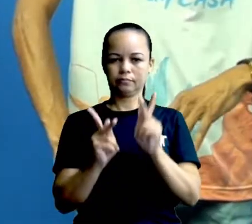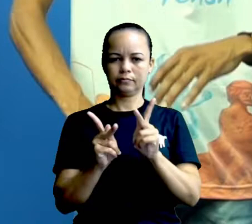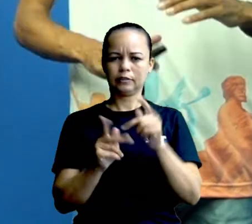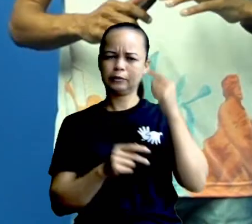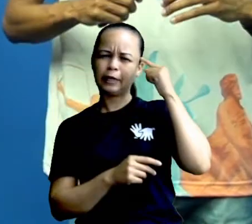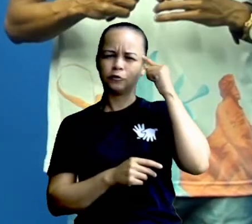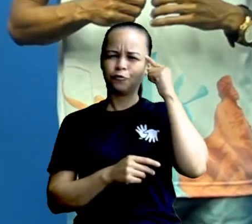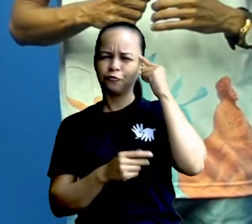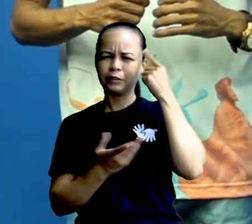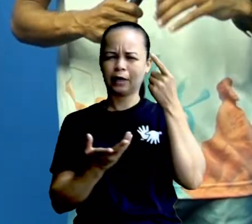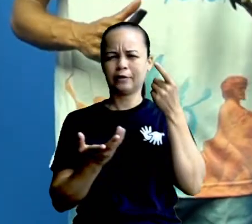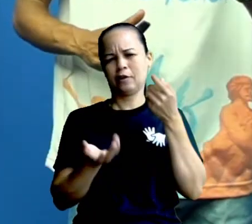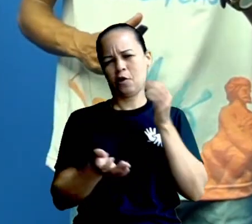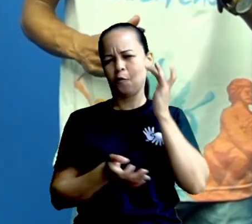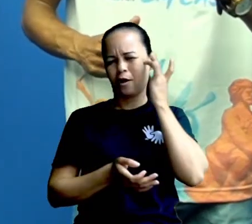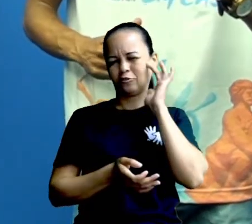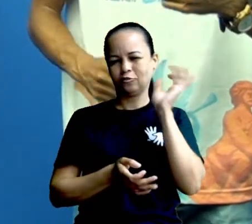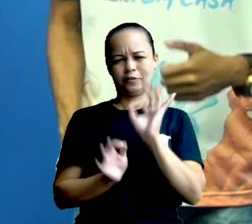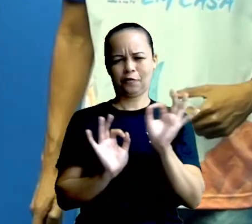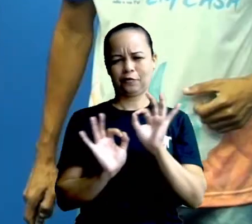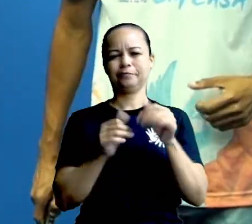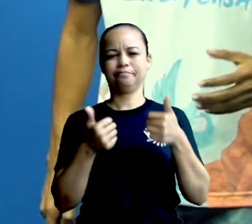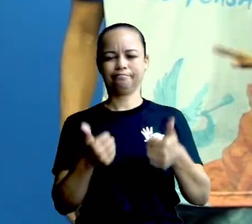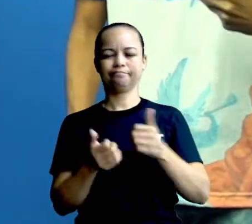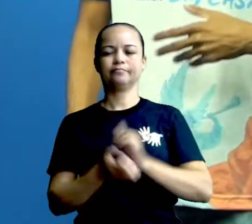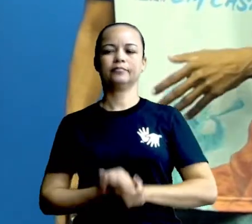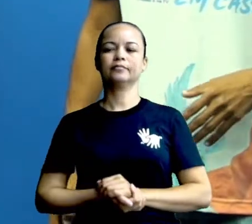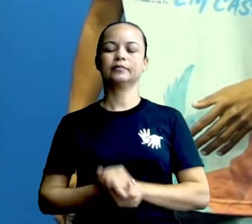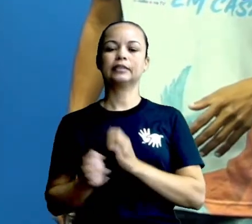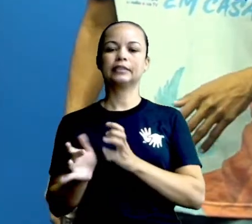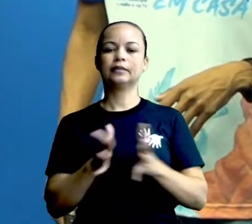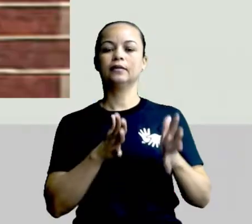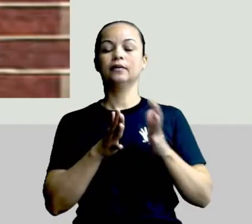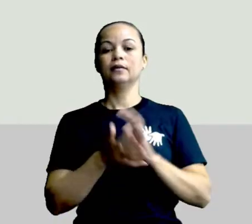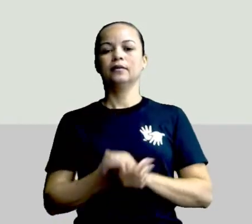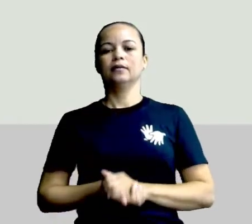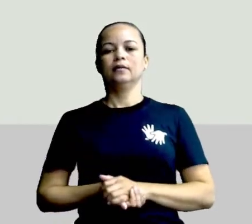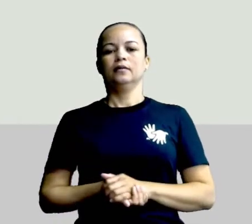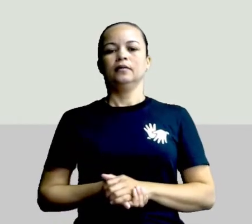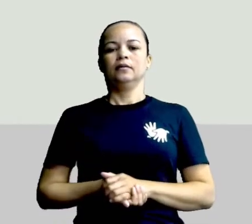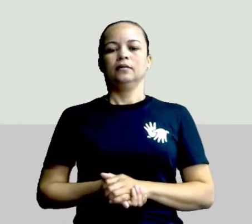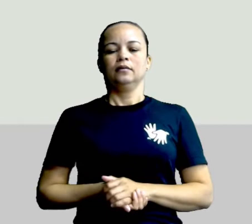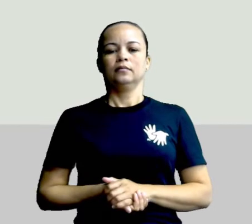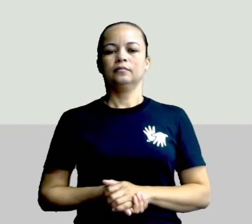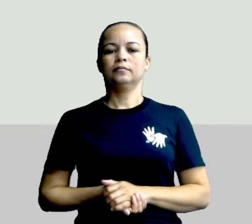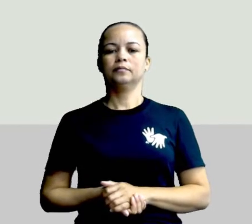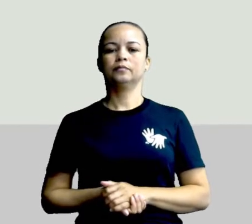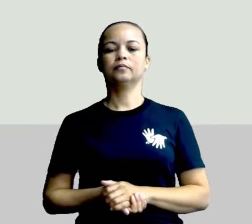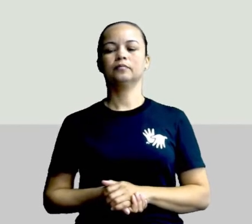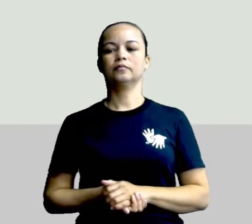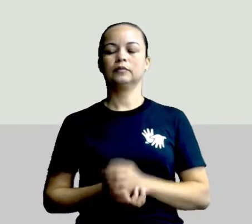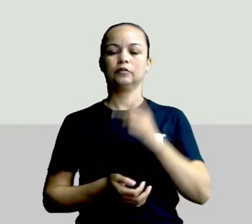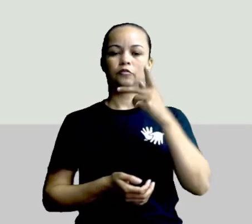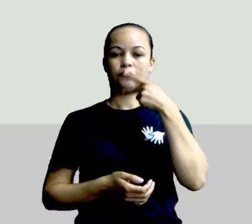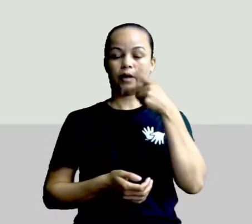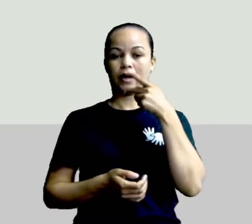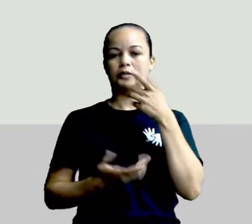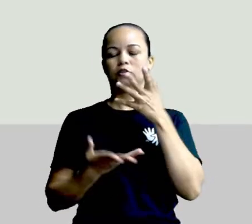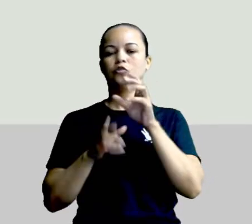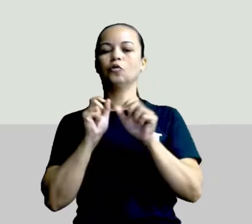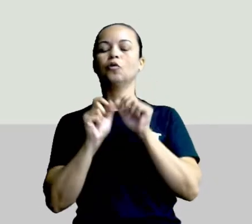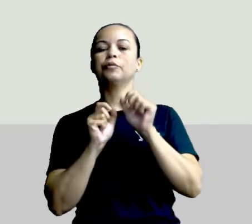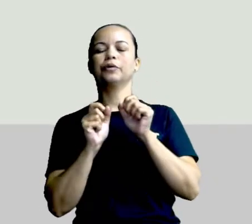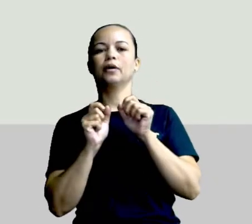Beleza? Alguma dúvida aí? Tenho certeza que não, né? Vamos seguir aí. Ó, vamos falar um pouco